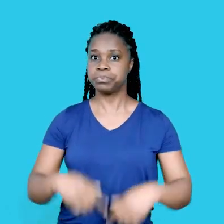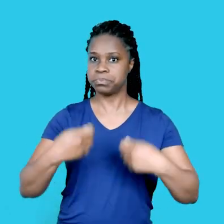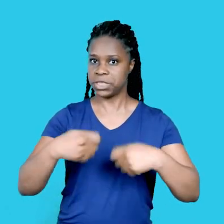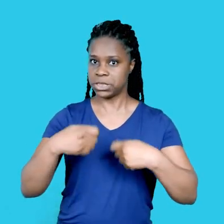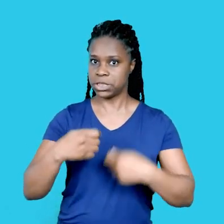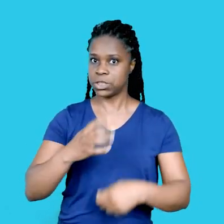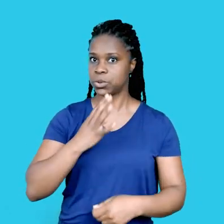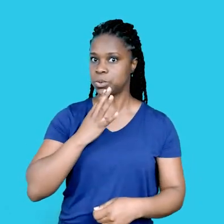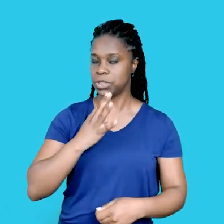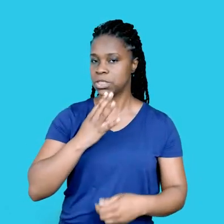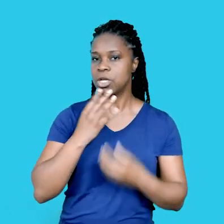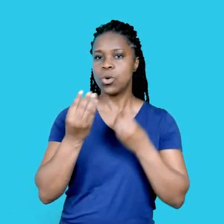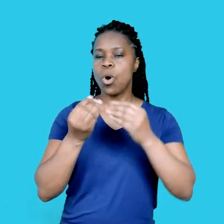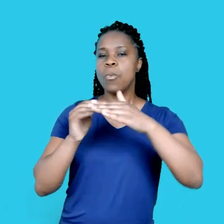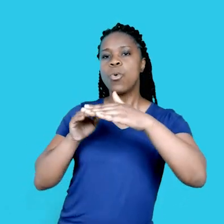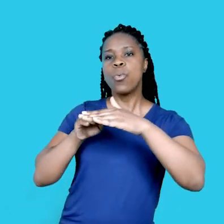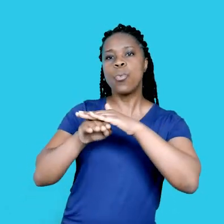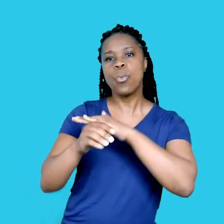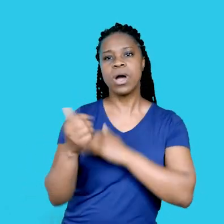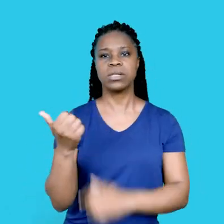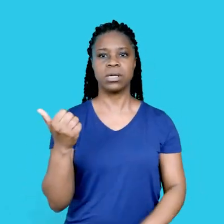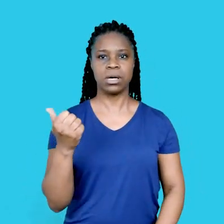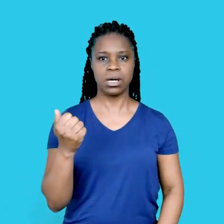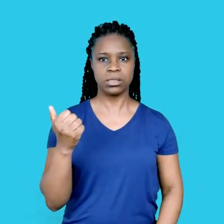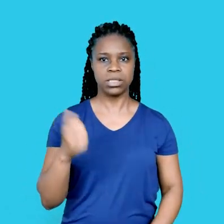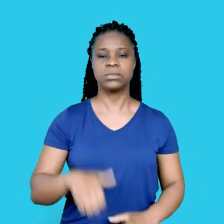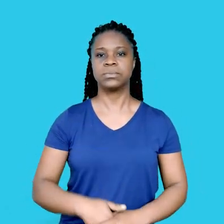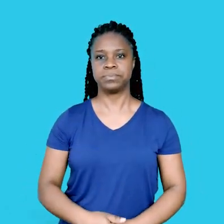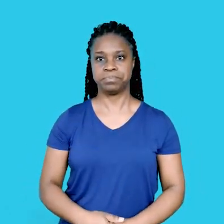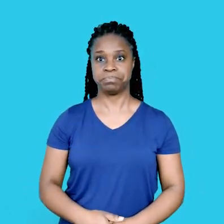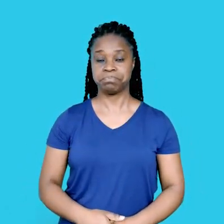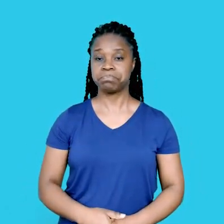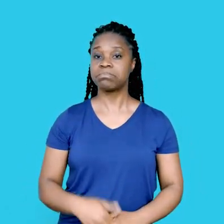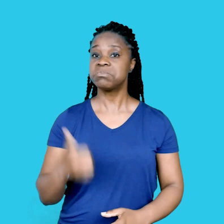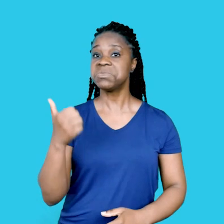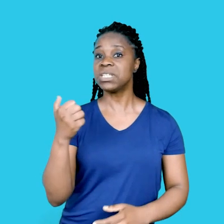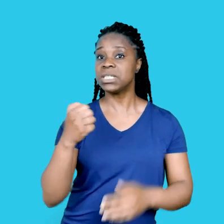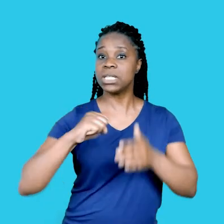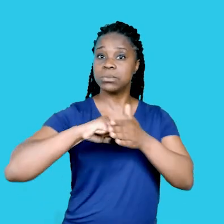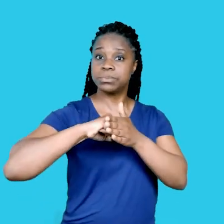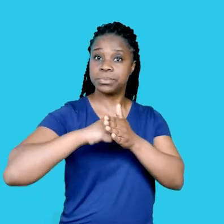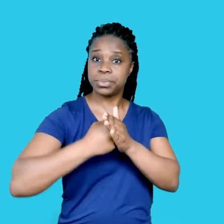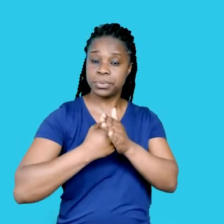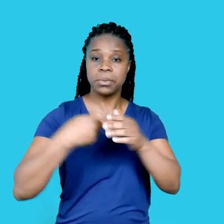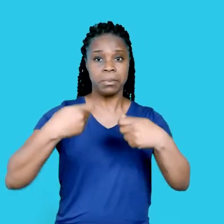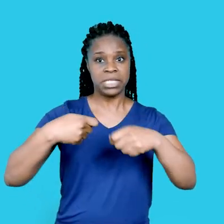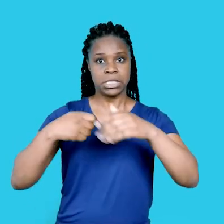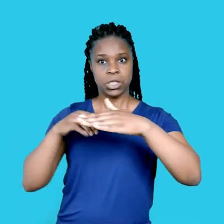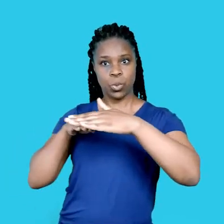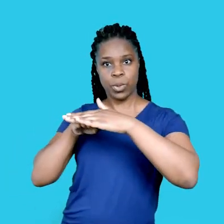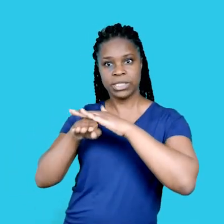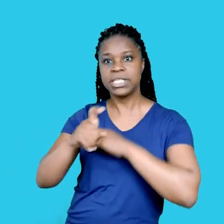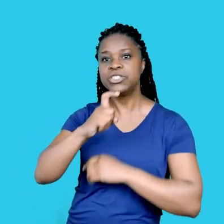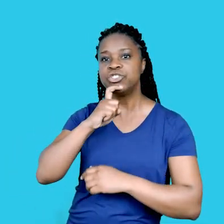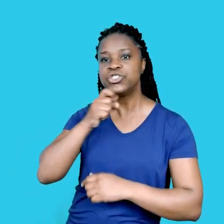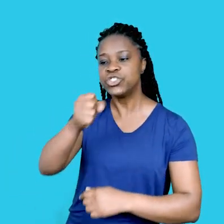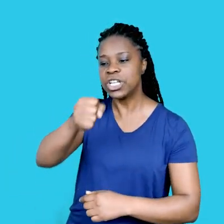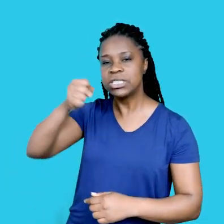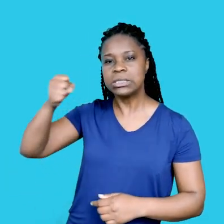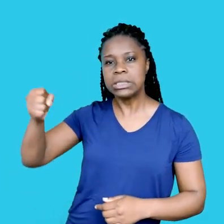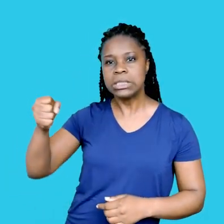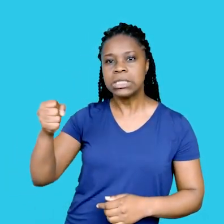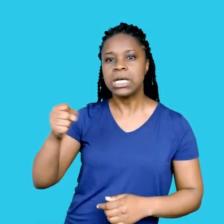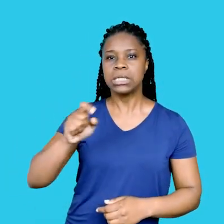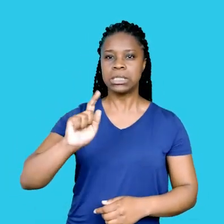as formas de armazenamento da caneta. As canetas lacradas devem ser guardadas na geladeira a uma temperatura